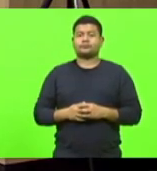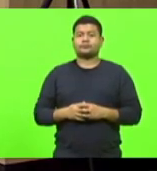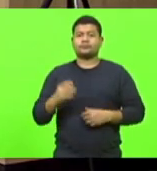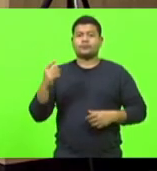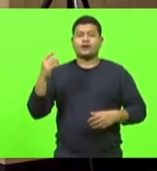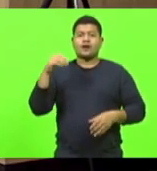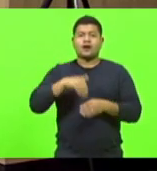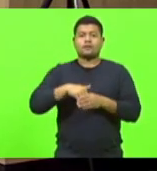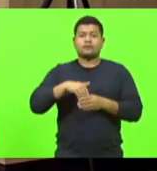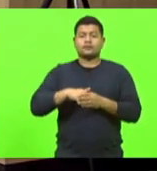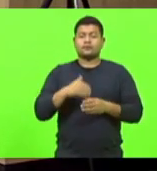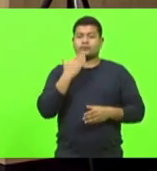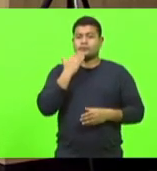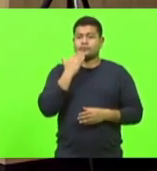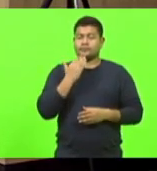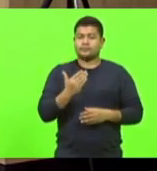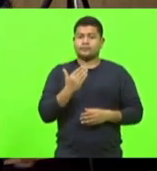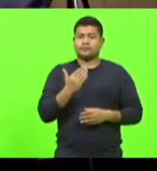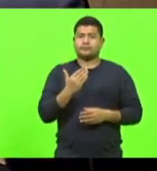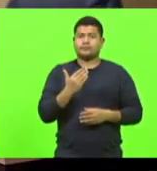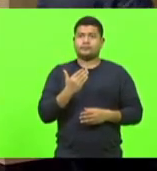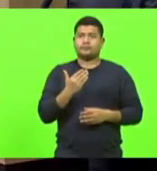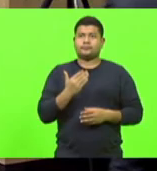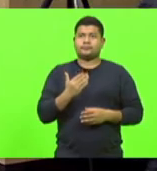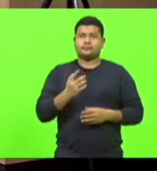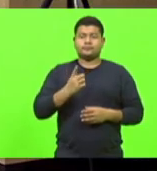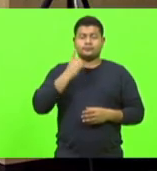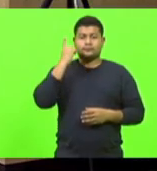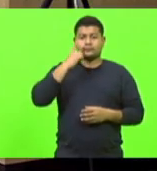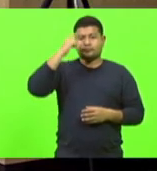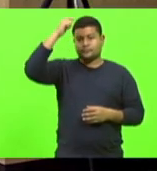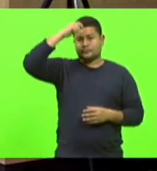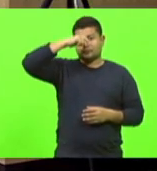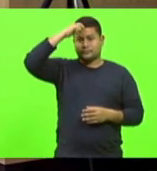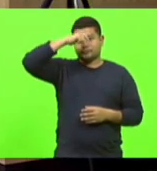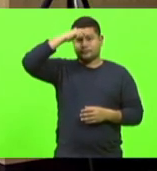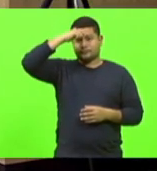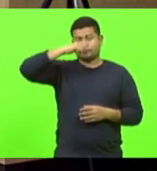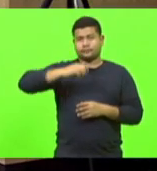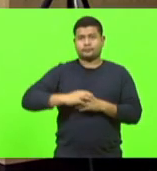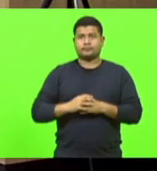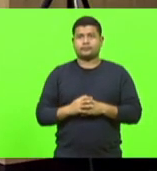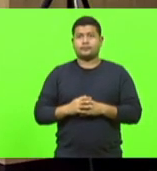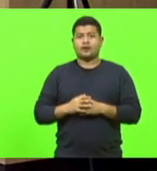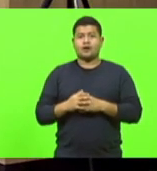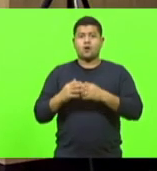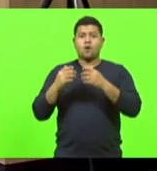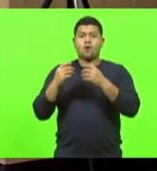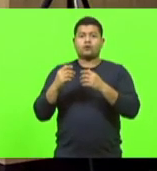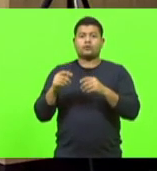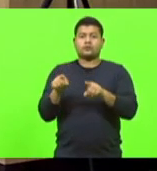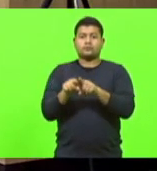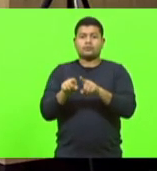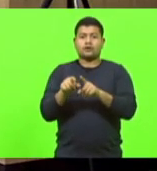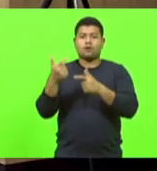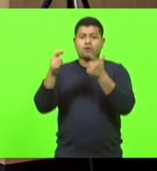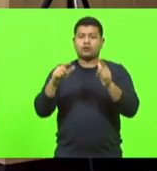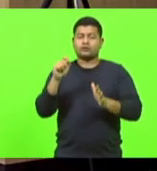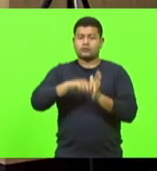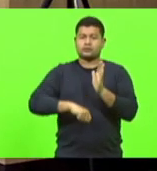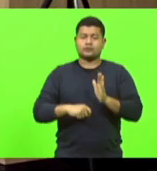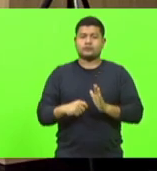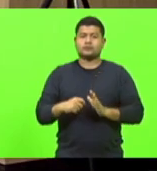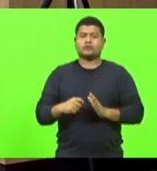votação requerimento sua cidade Deputado Mauricio eskudlark e outros eu quero